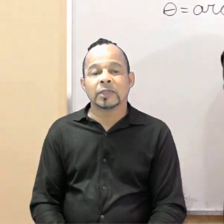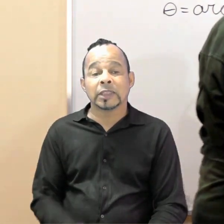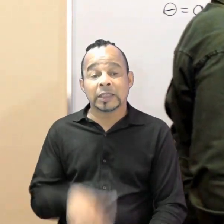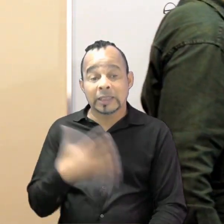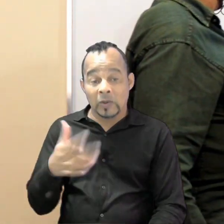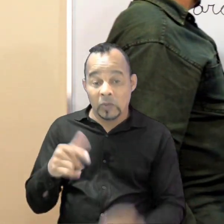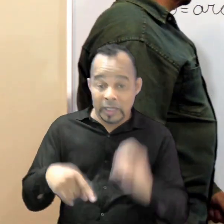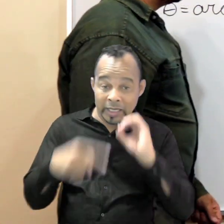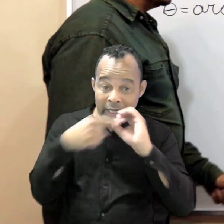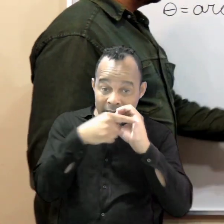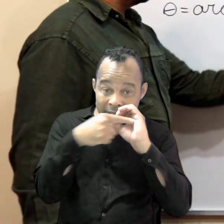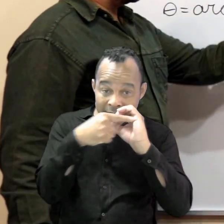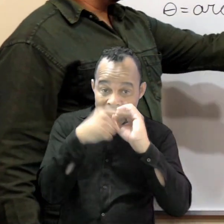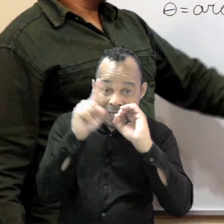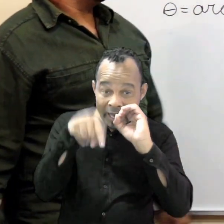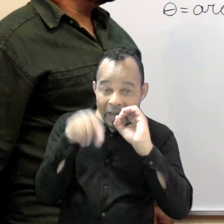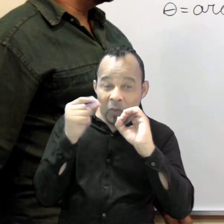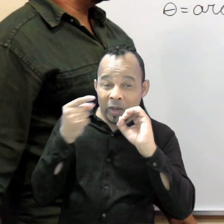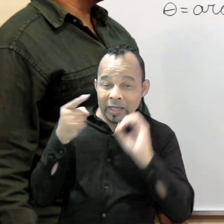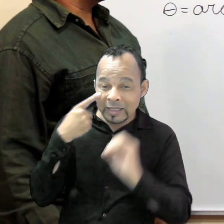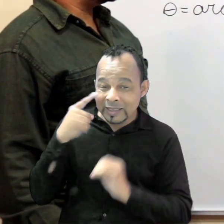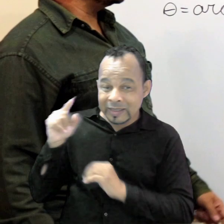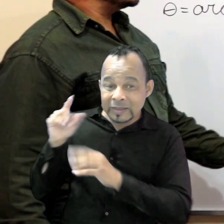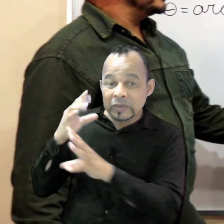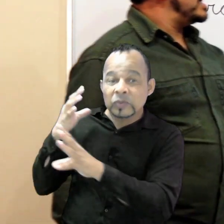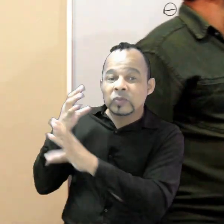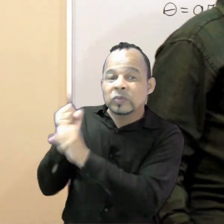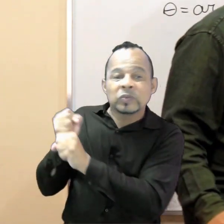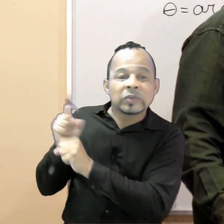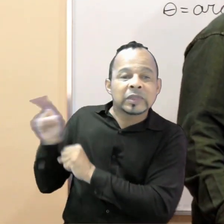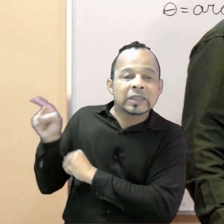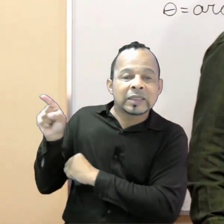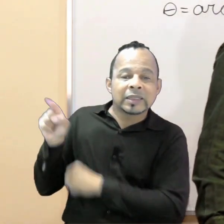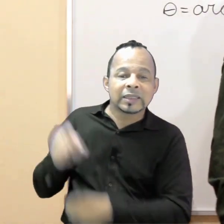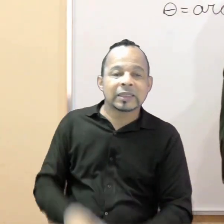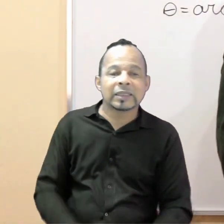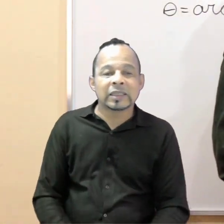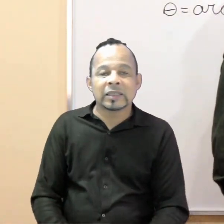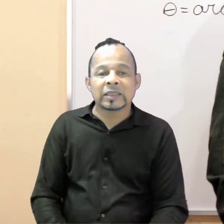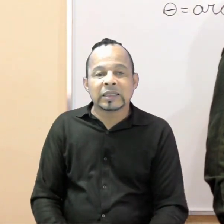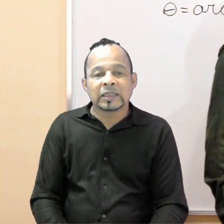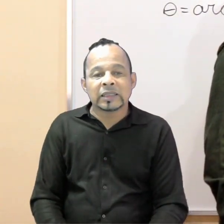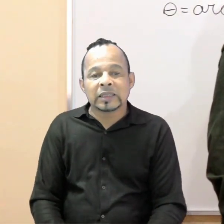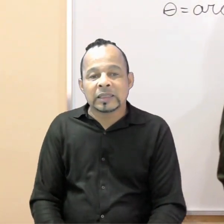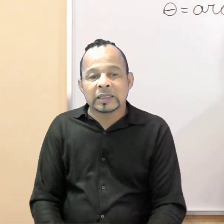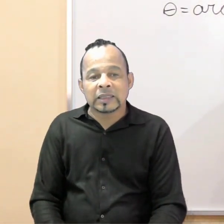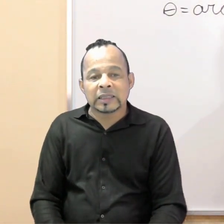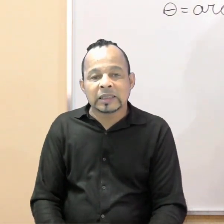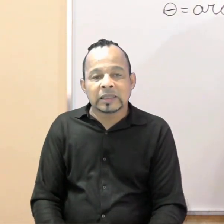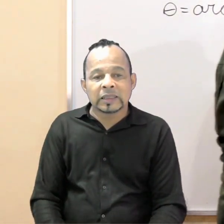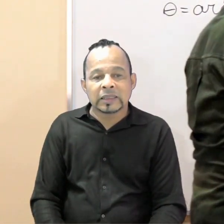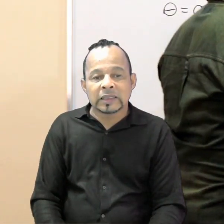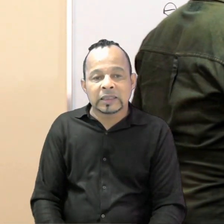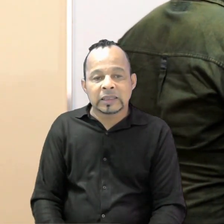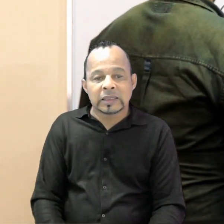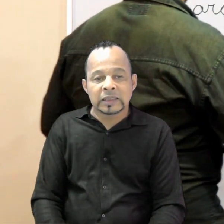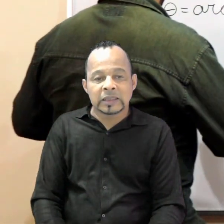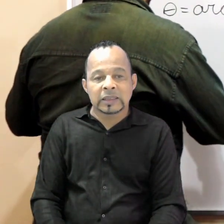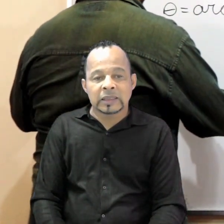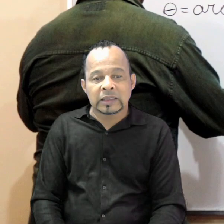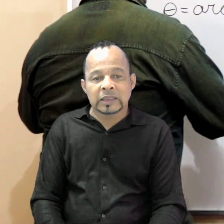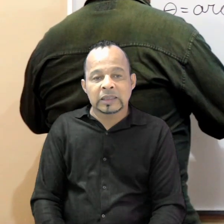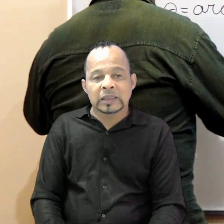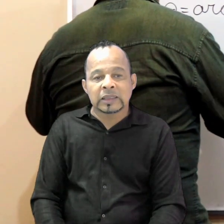Então, o meu θ é o arco cosseno de menos 7 sobre raiz. Pessoal, posso multiplicar por uma raiz só, da raiz de 130,